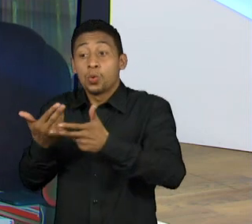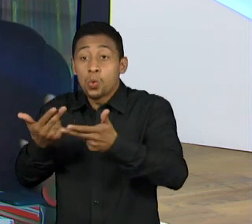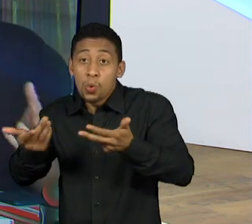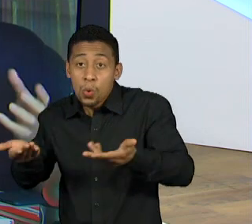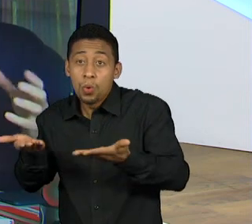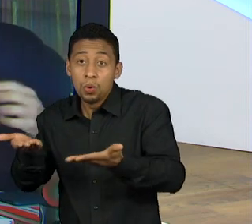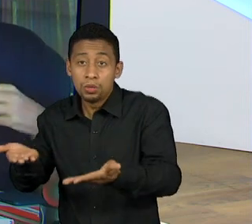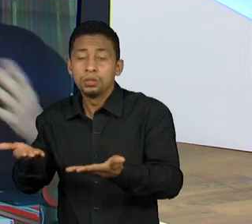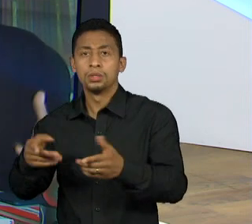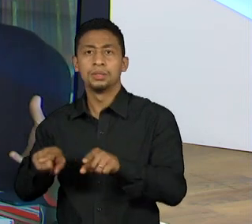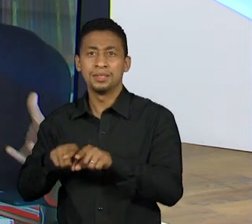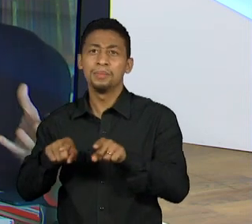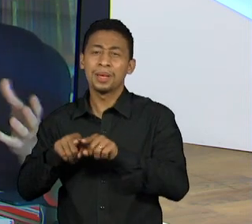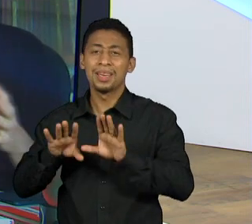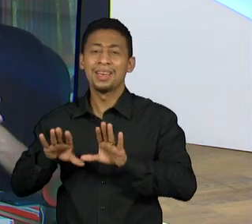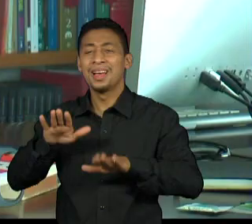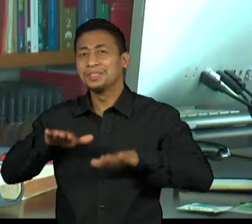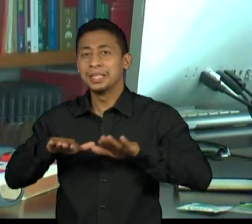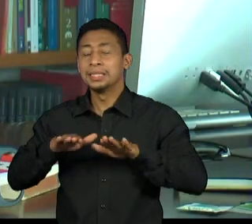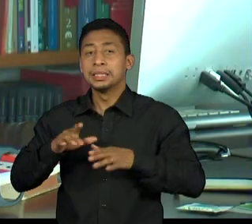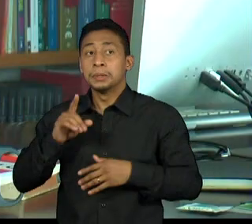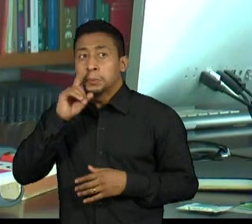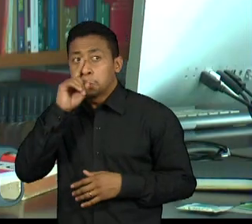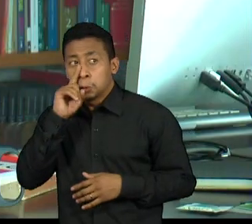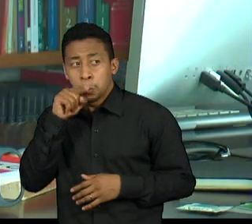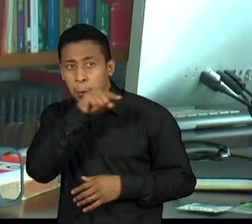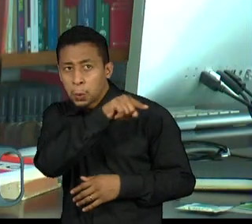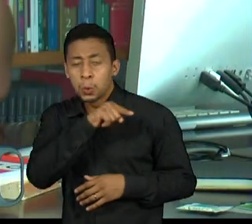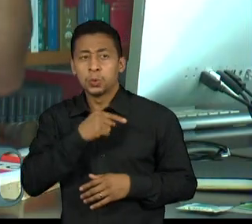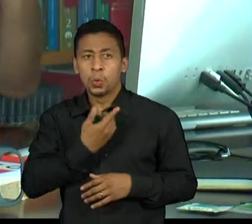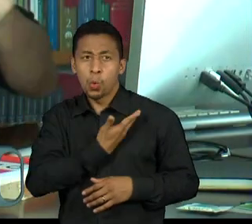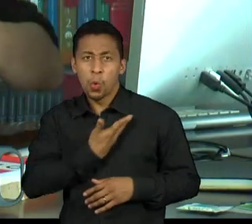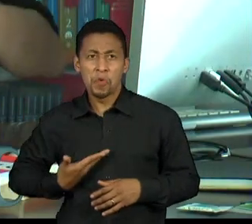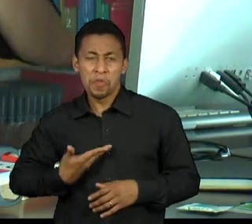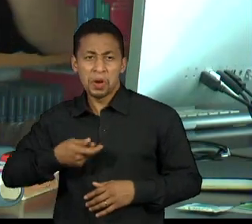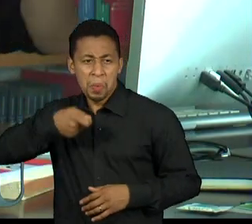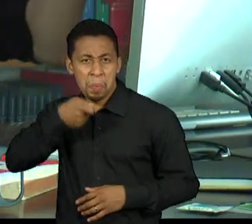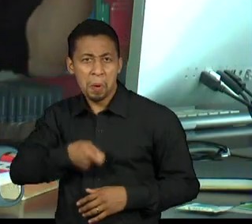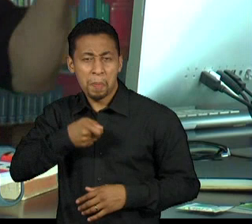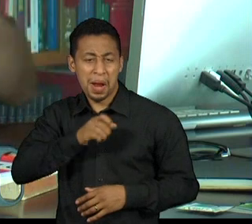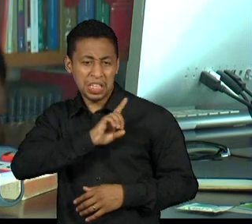menosprezado o risco que era um governo de extrema-direita, ao dizer que